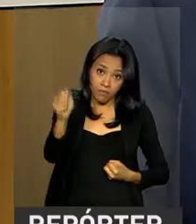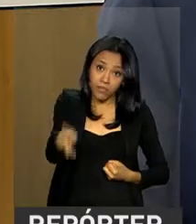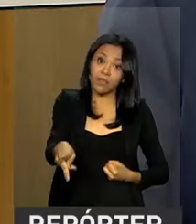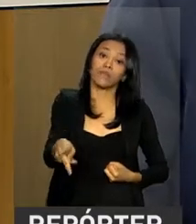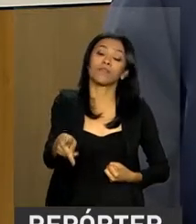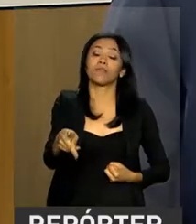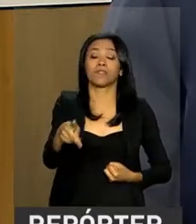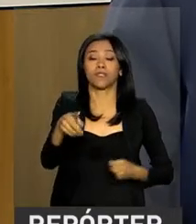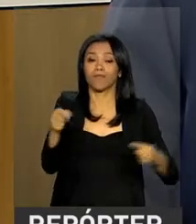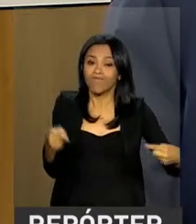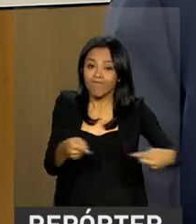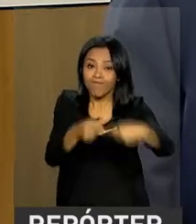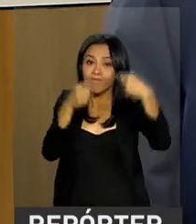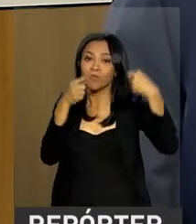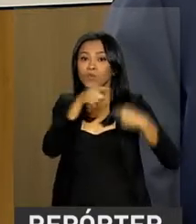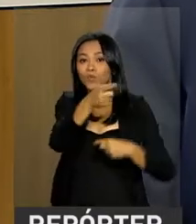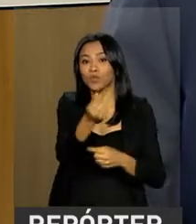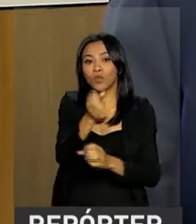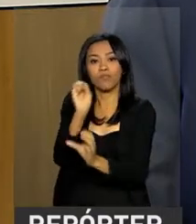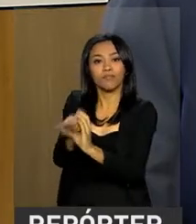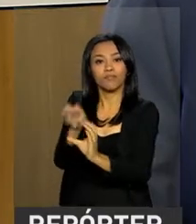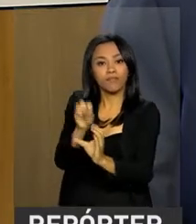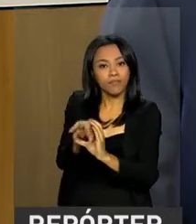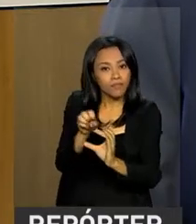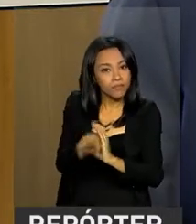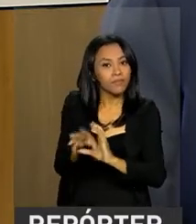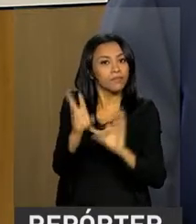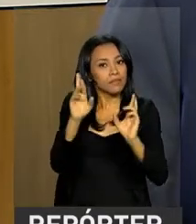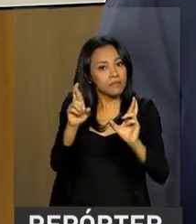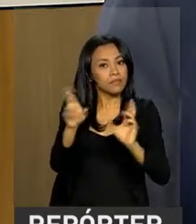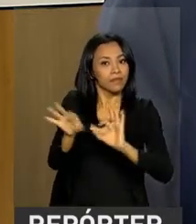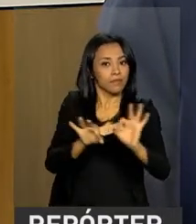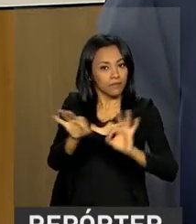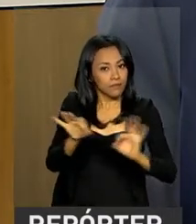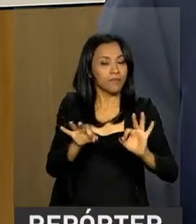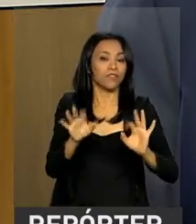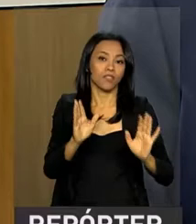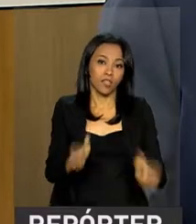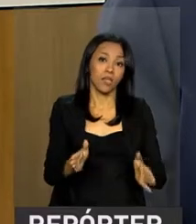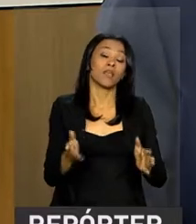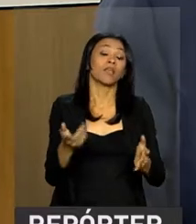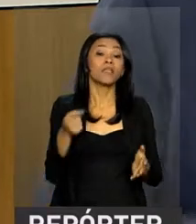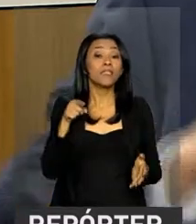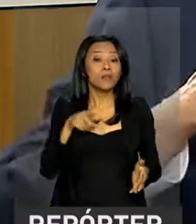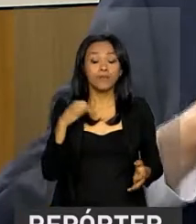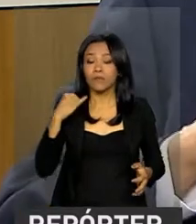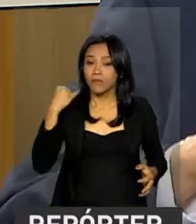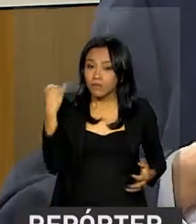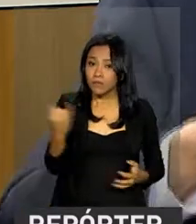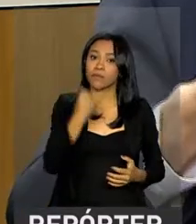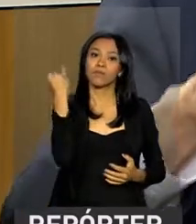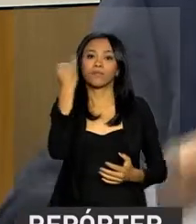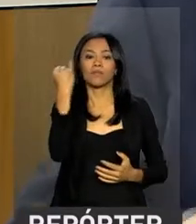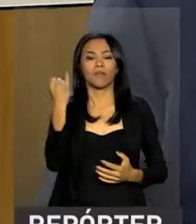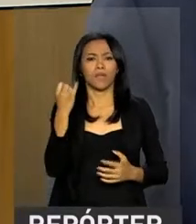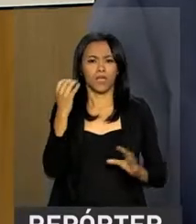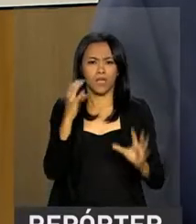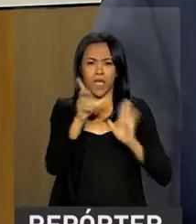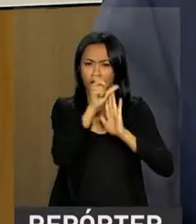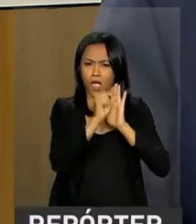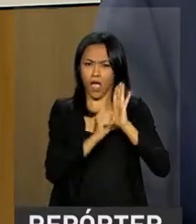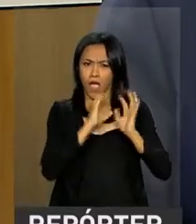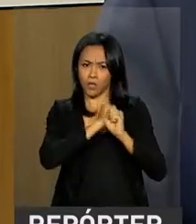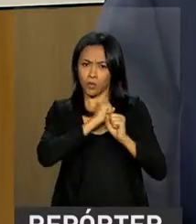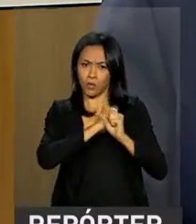com o seu merecimento ea sua expectativa e isto é fundamental para que as contas públicas brasileiras